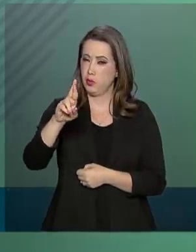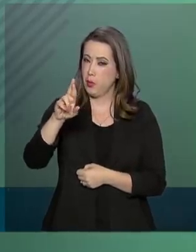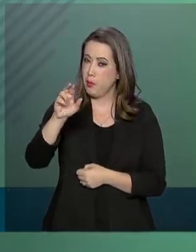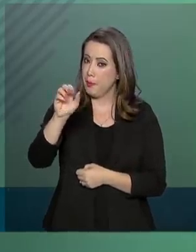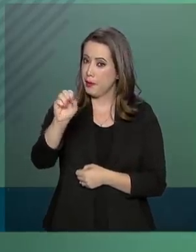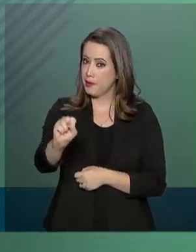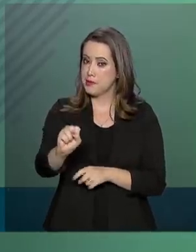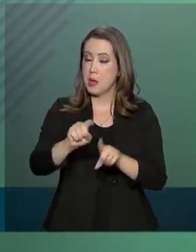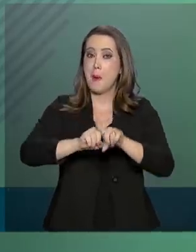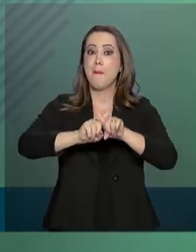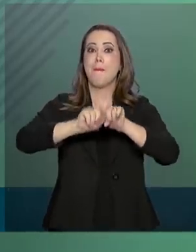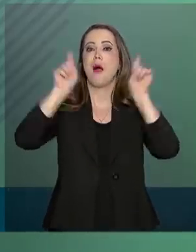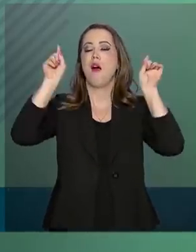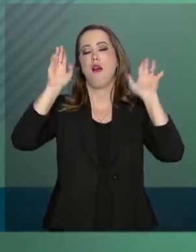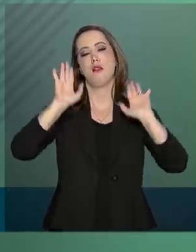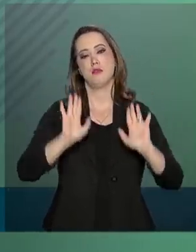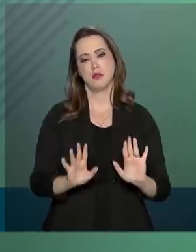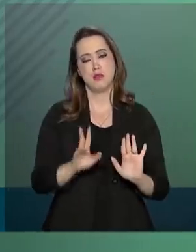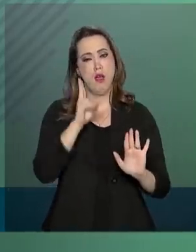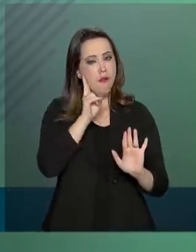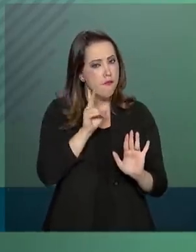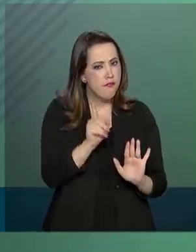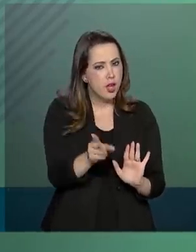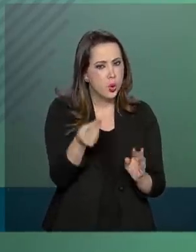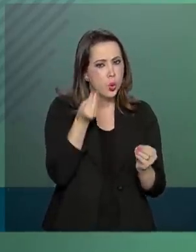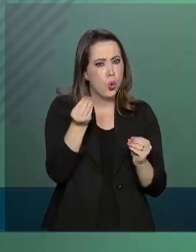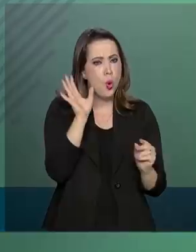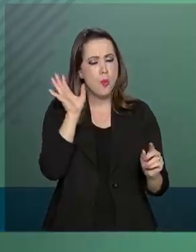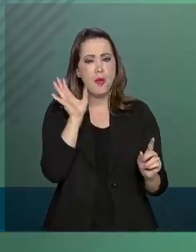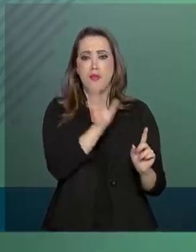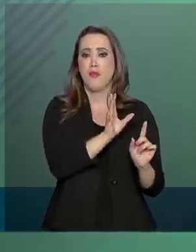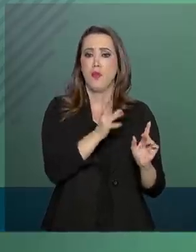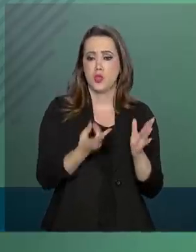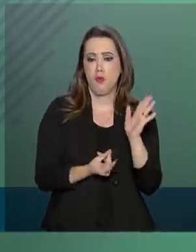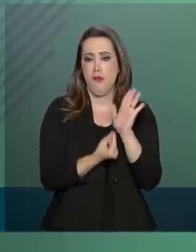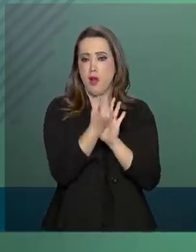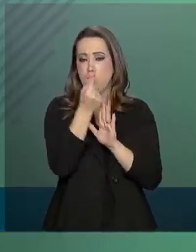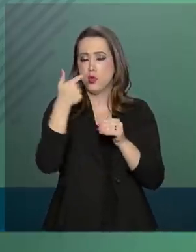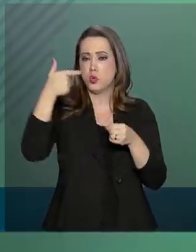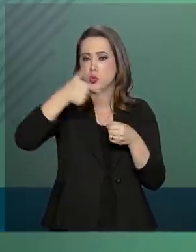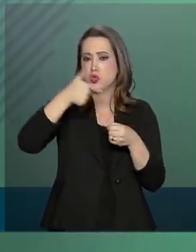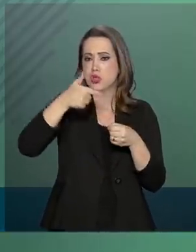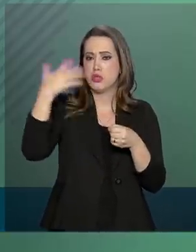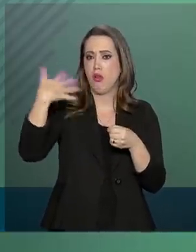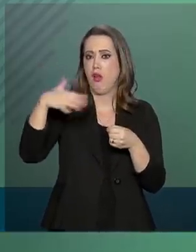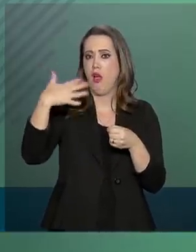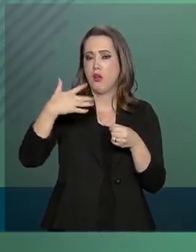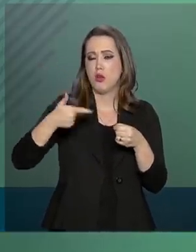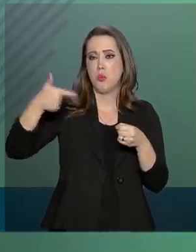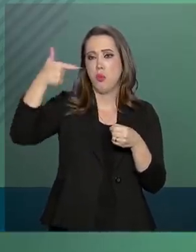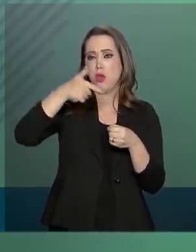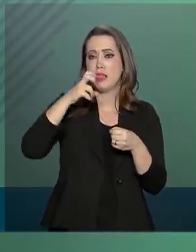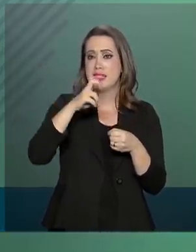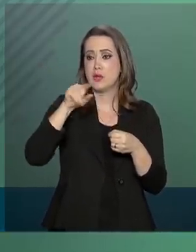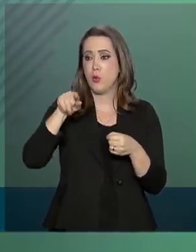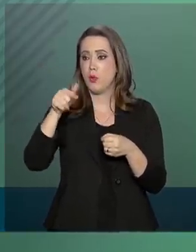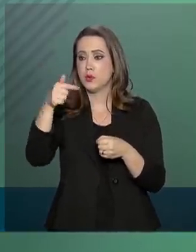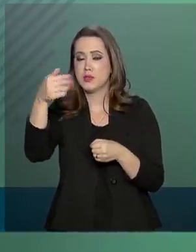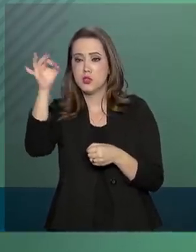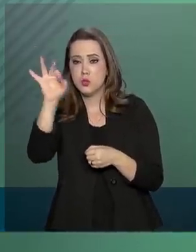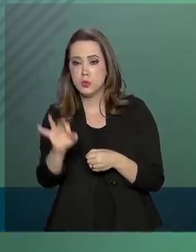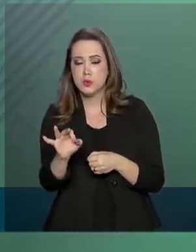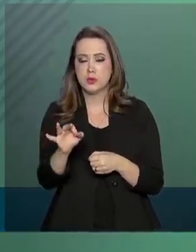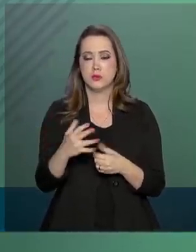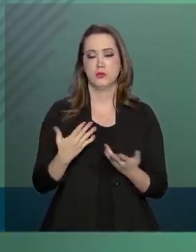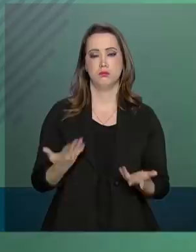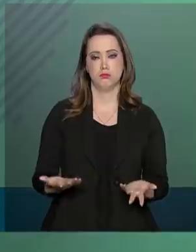face do impacto sobre a população do ajuste anunciado cerca de 5.7 por cento